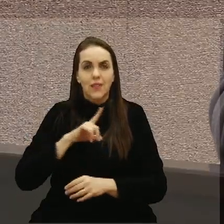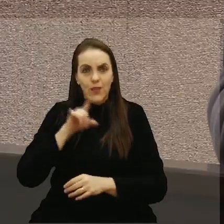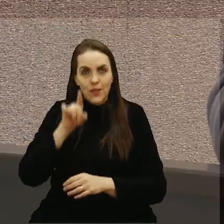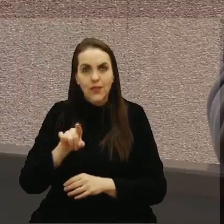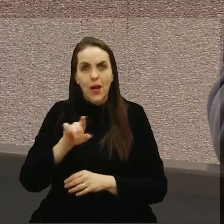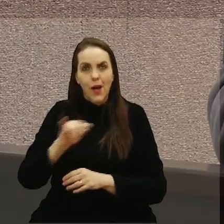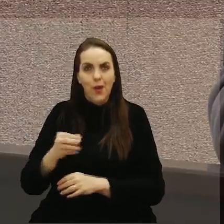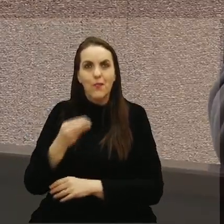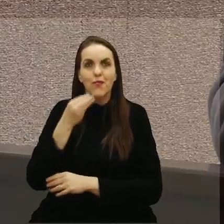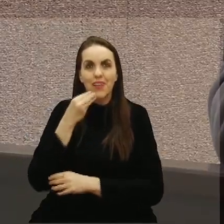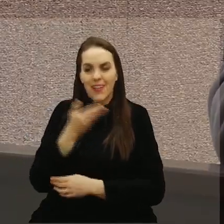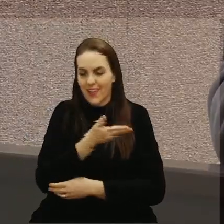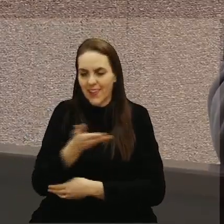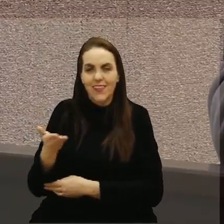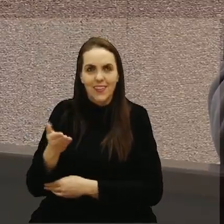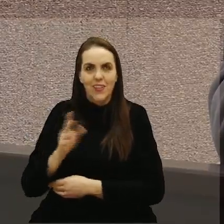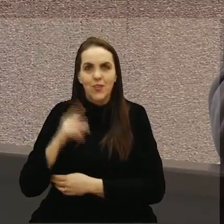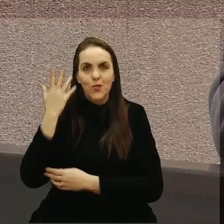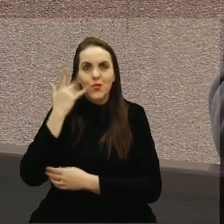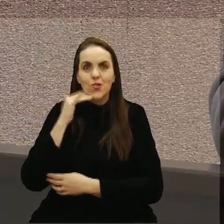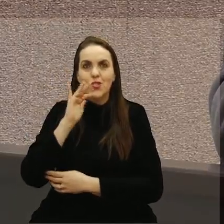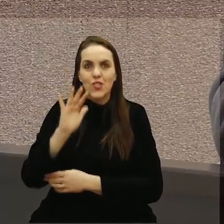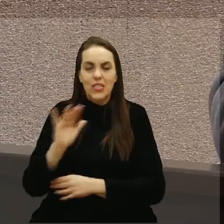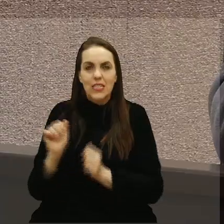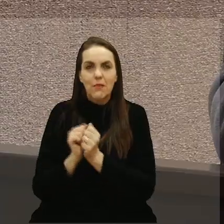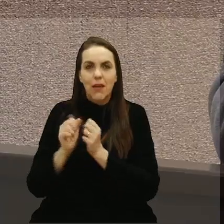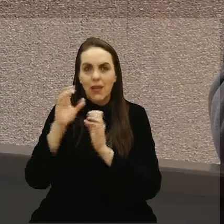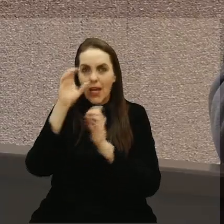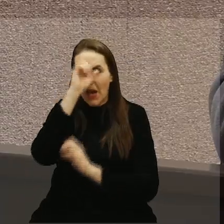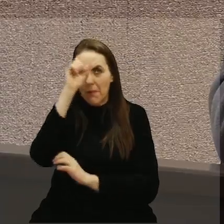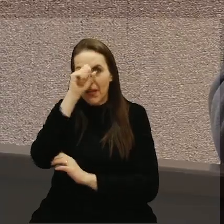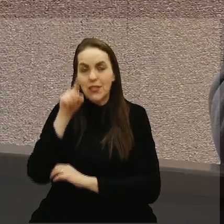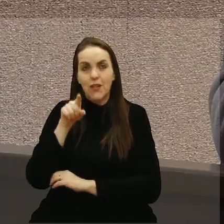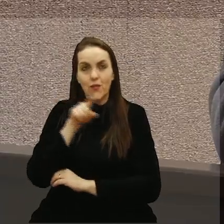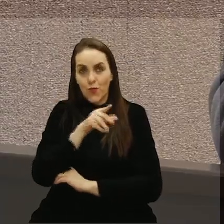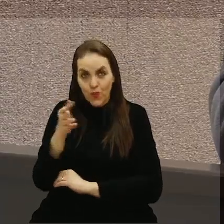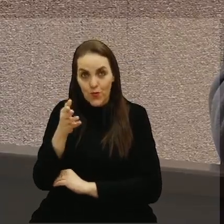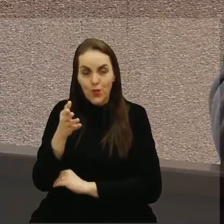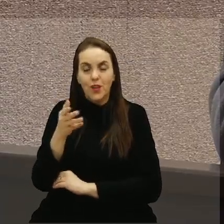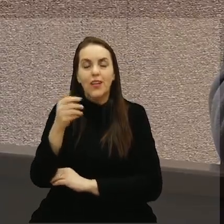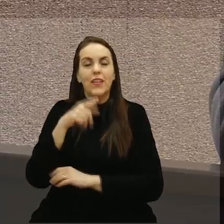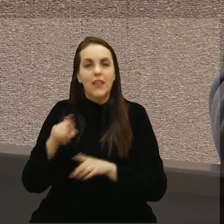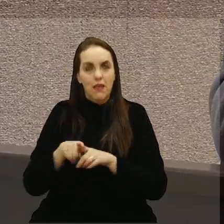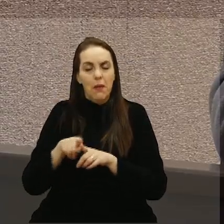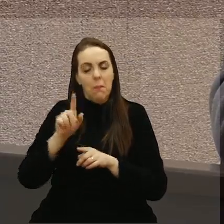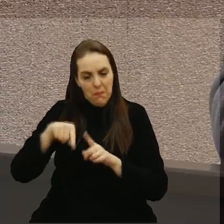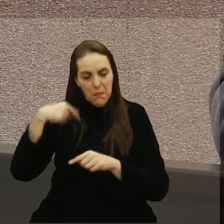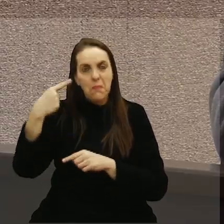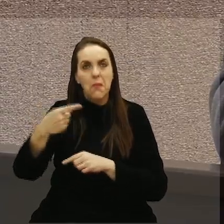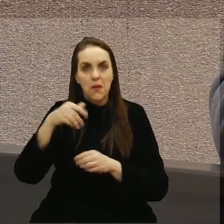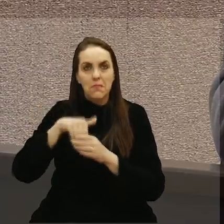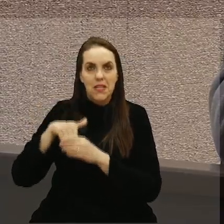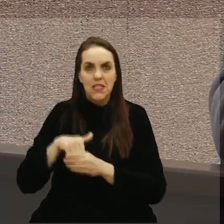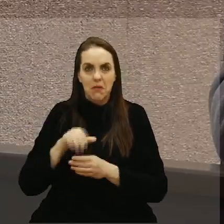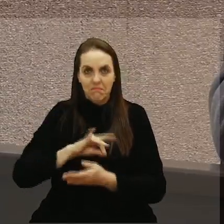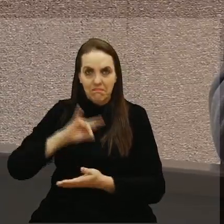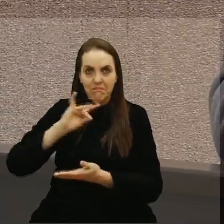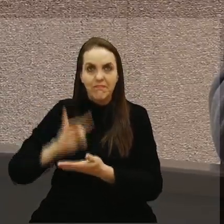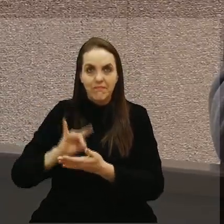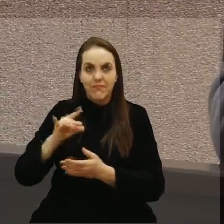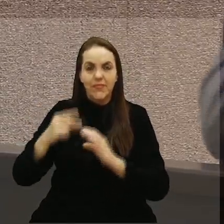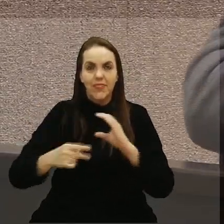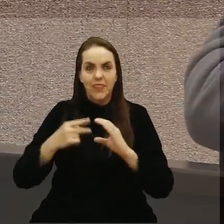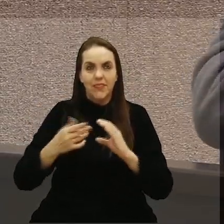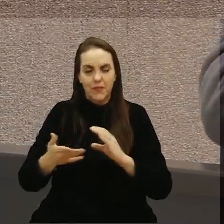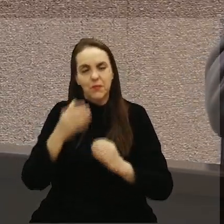esses dias aqui conosco, né? Possamos também ter o aprendizado com o senhor aqui e possa retornar nas próximas eleições aí de maneira efetiva também aqui para esta casa.